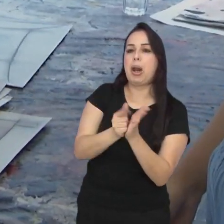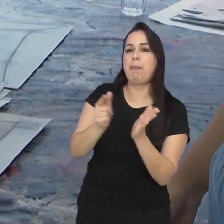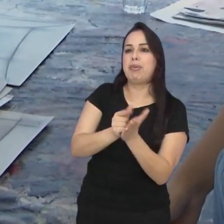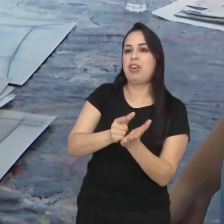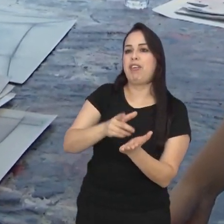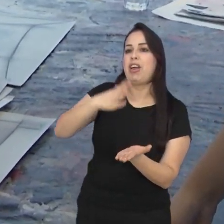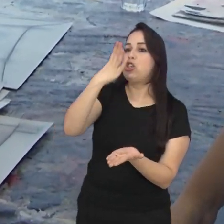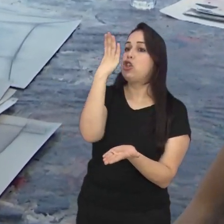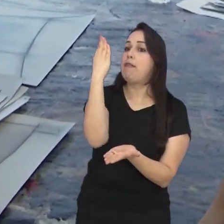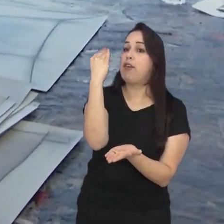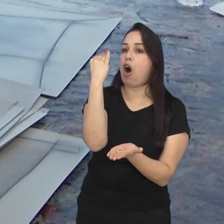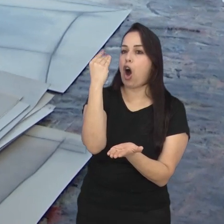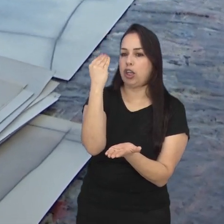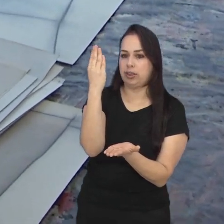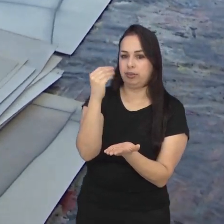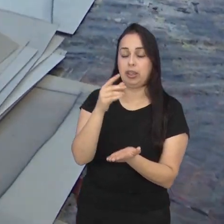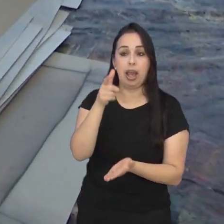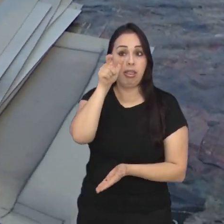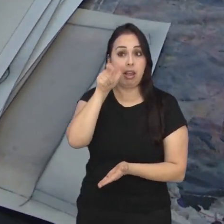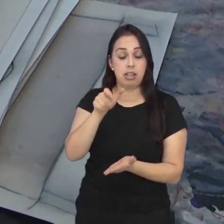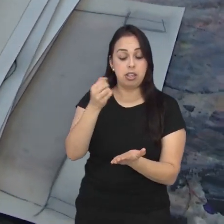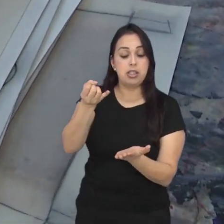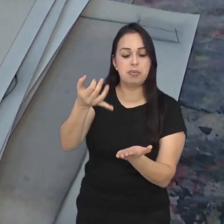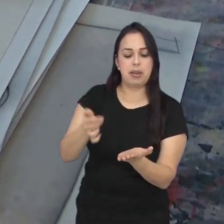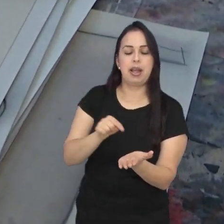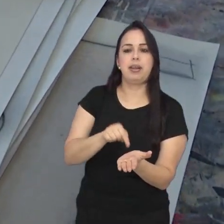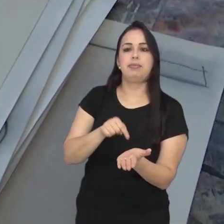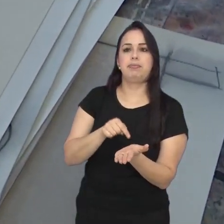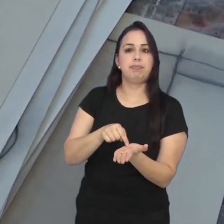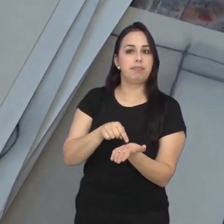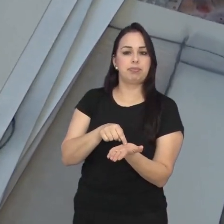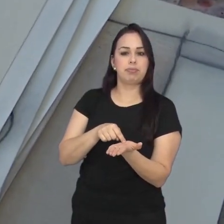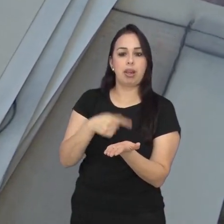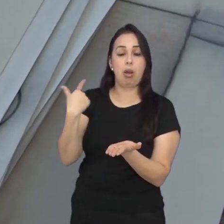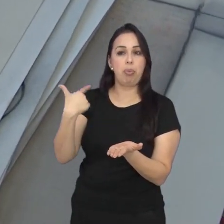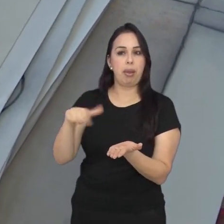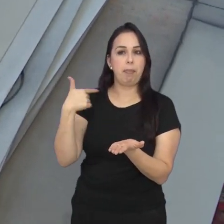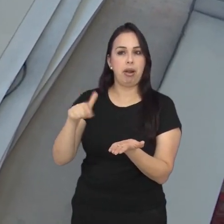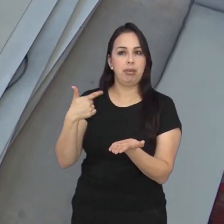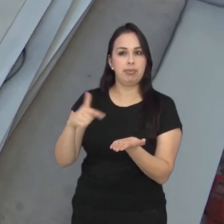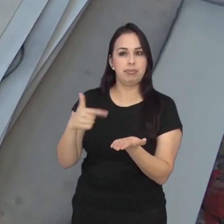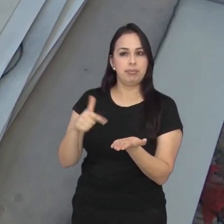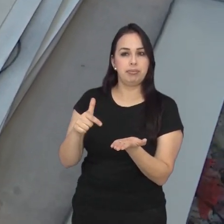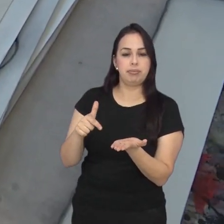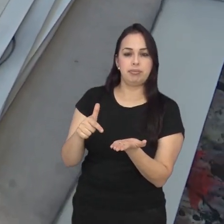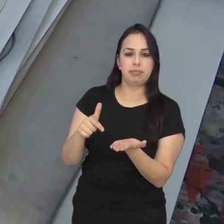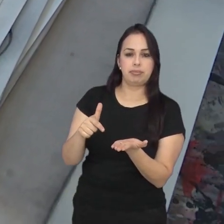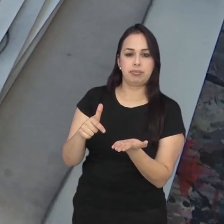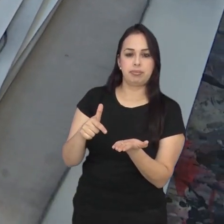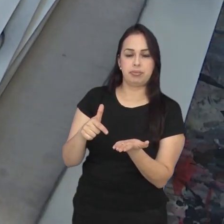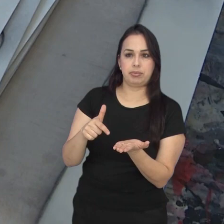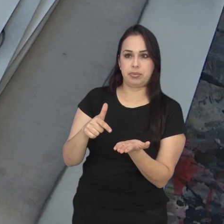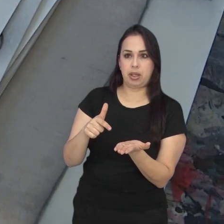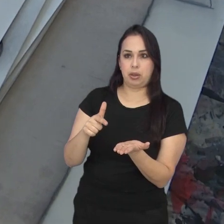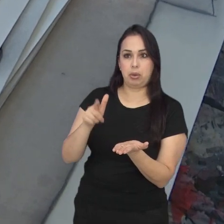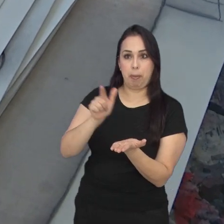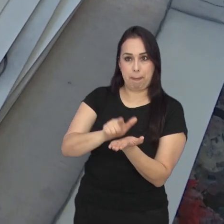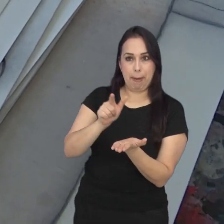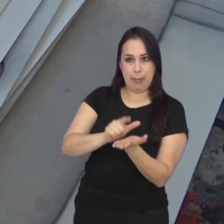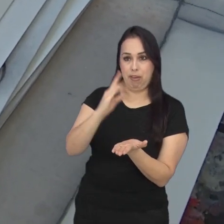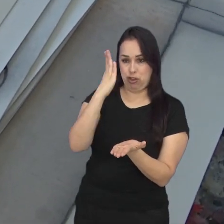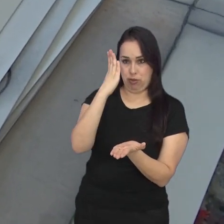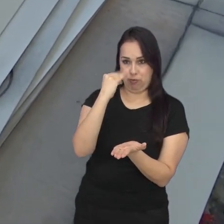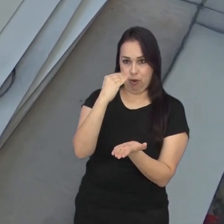papel fotográfico. Esse aqui, eu acho que é interessante eu falar o seguinte, é um trabalho feito sobre o